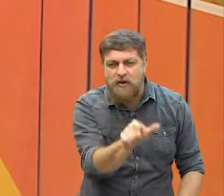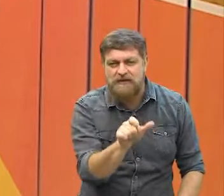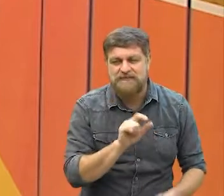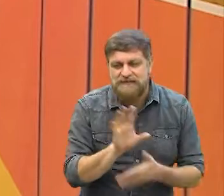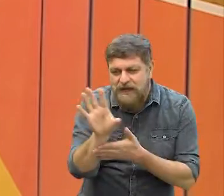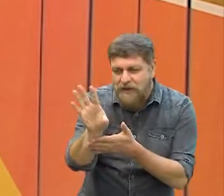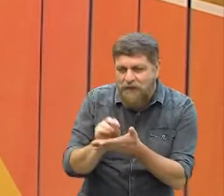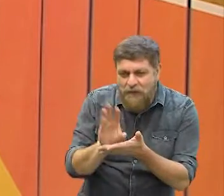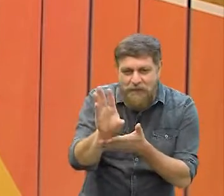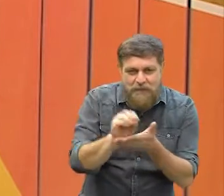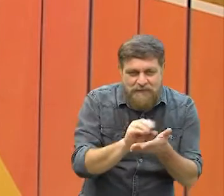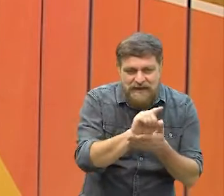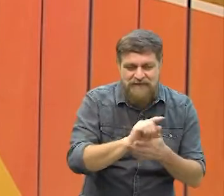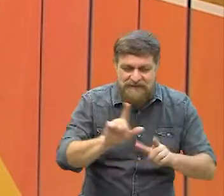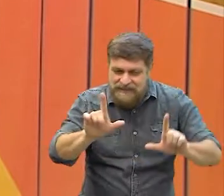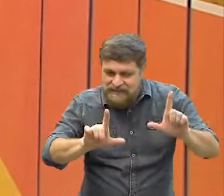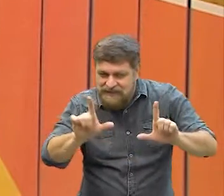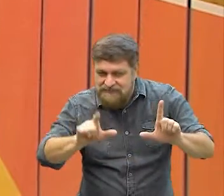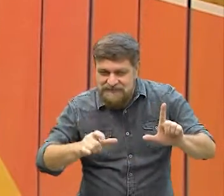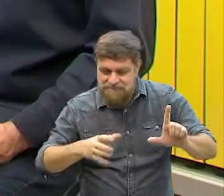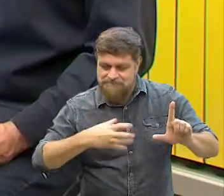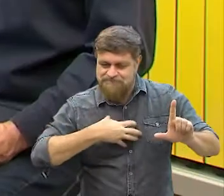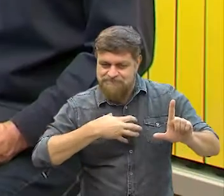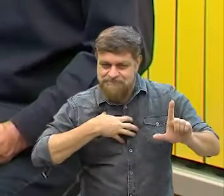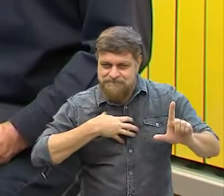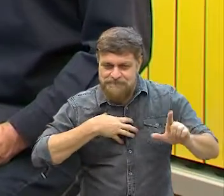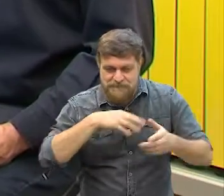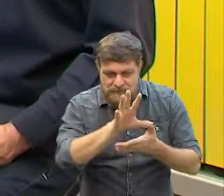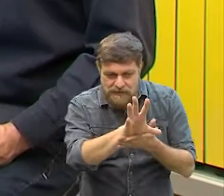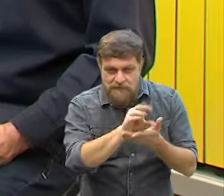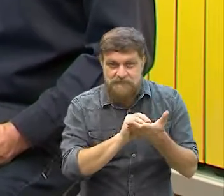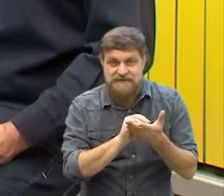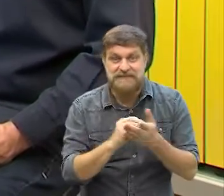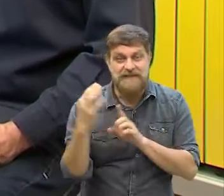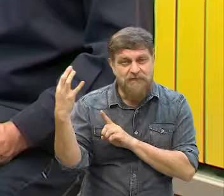inspirava nelas, assistia pela televisão. Elas tiveram